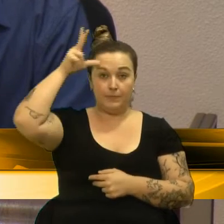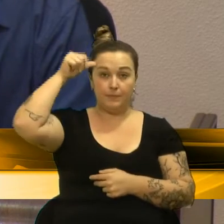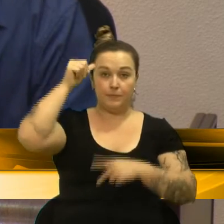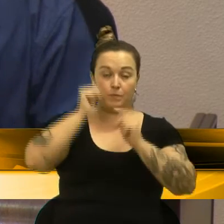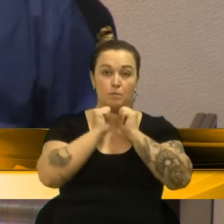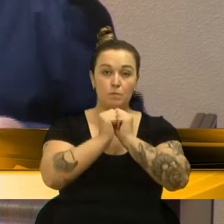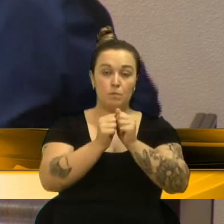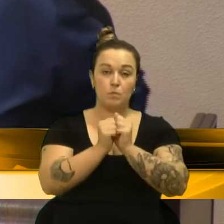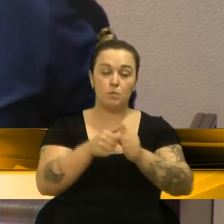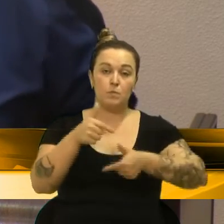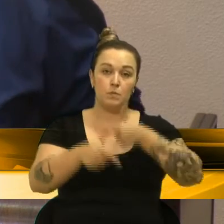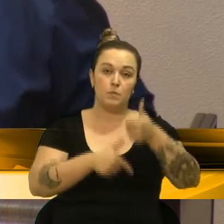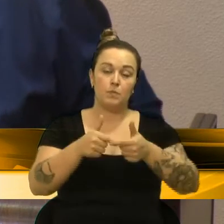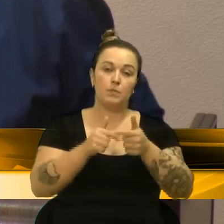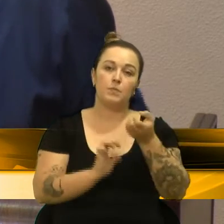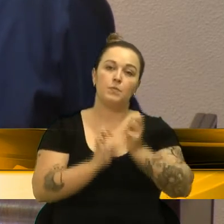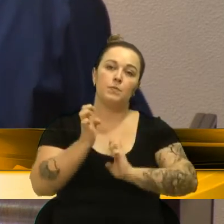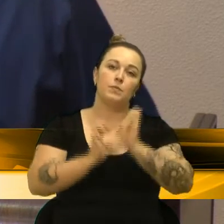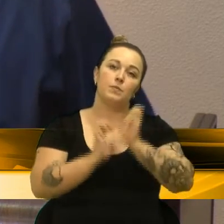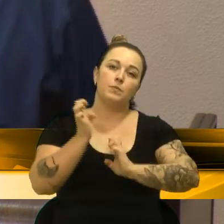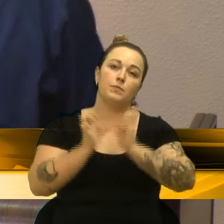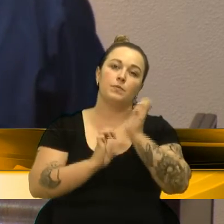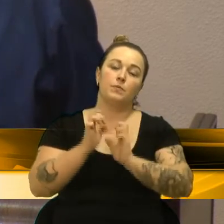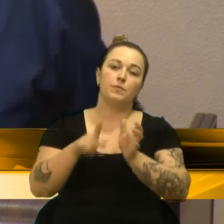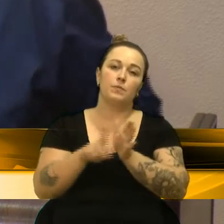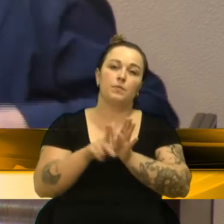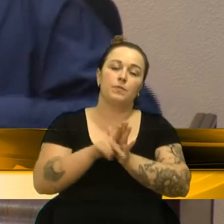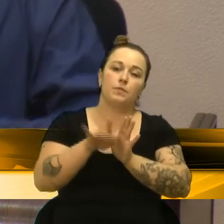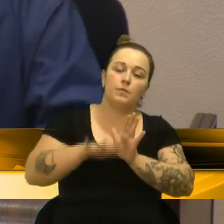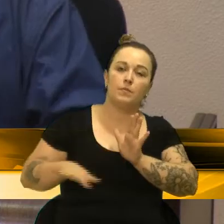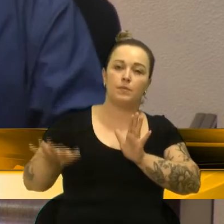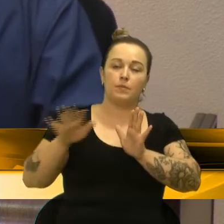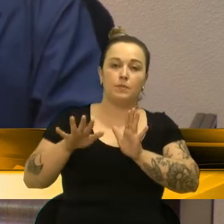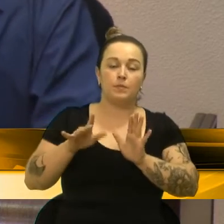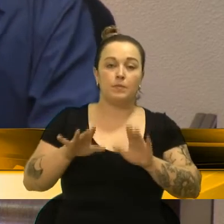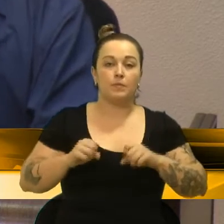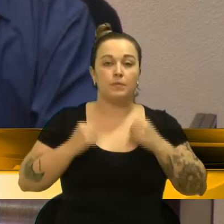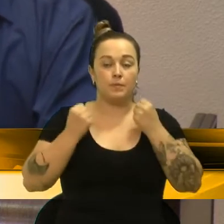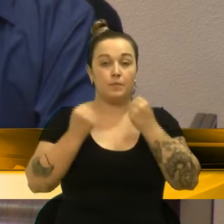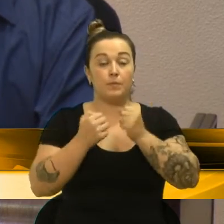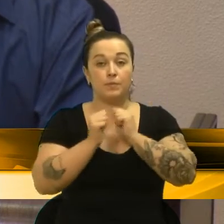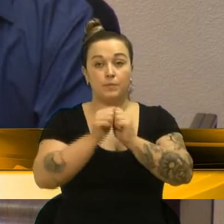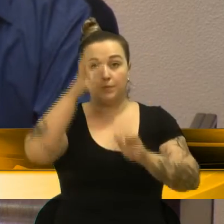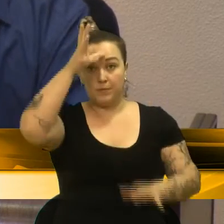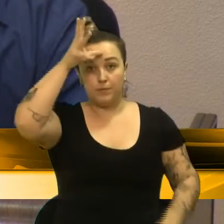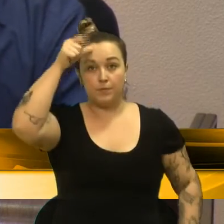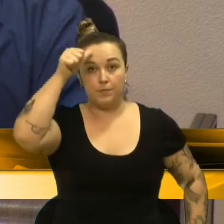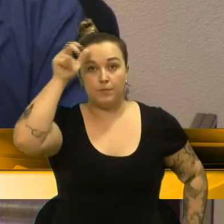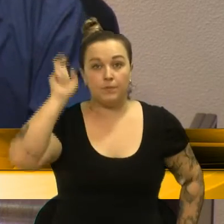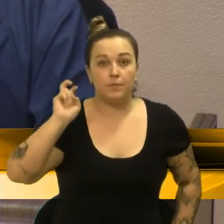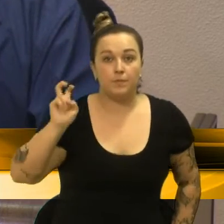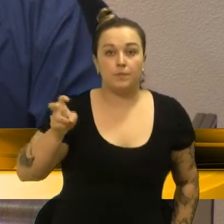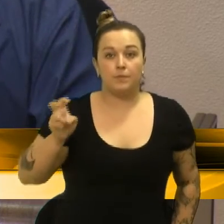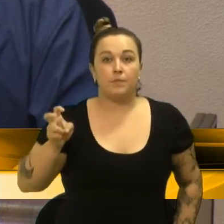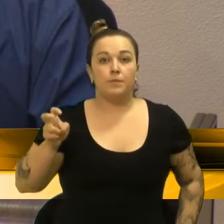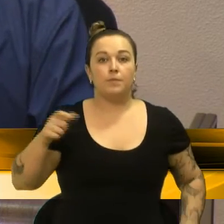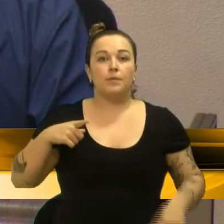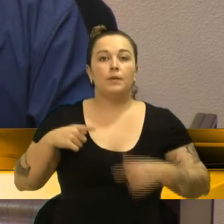seus aspectos econômicos e financeiros, cujas decisões serão homologadas pelo prefeito. Artigo 5º. O